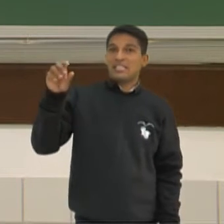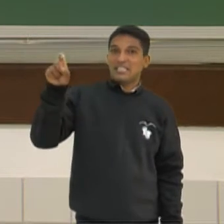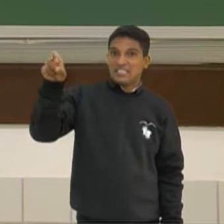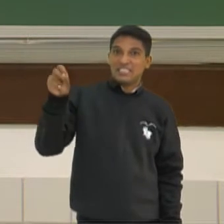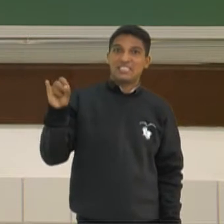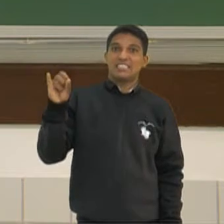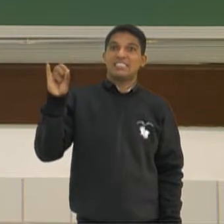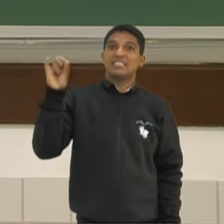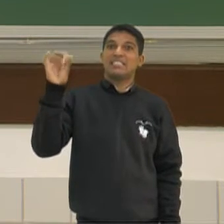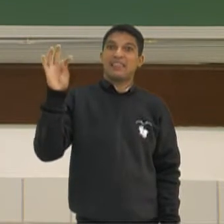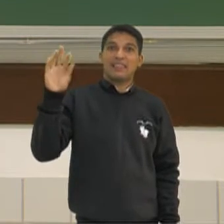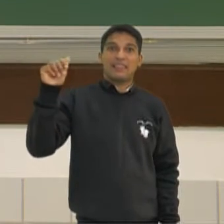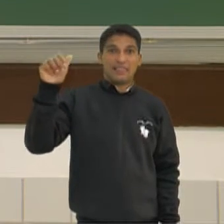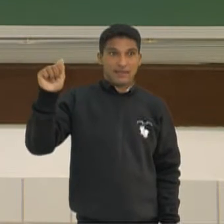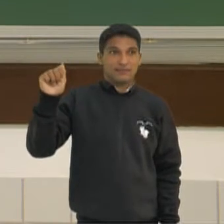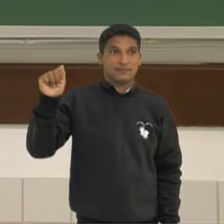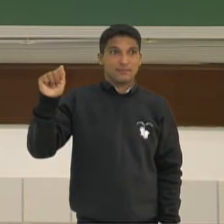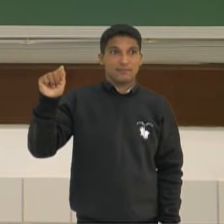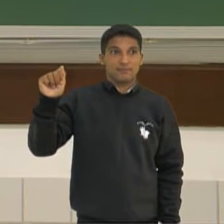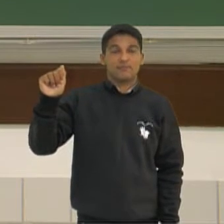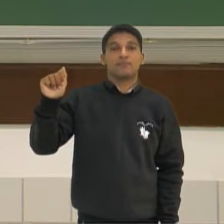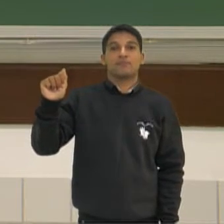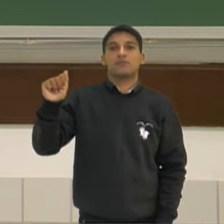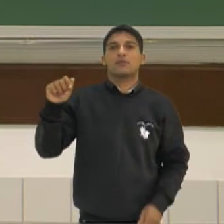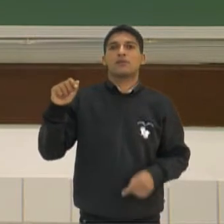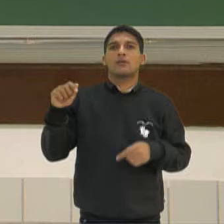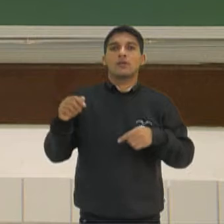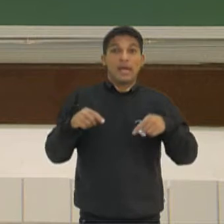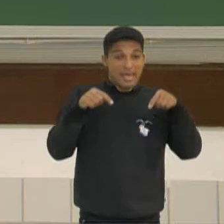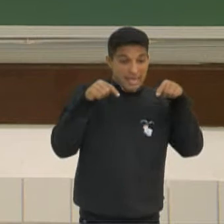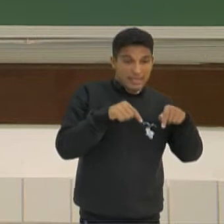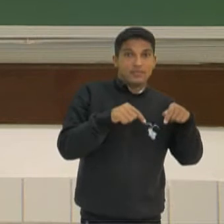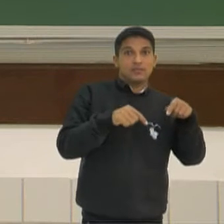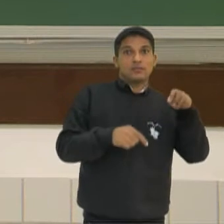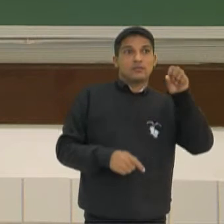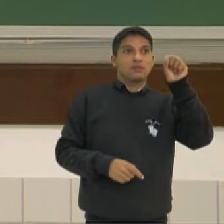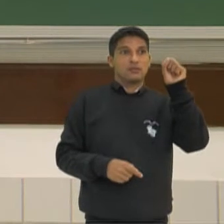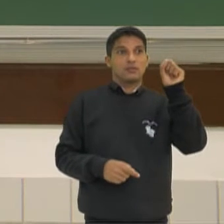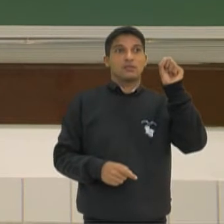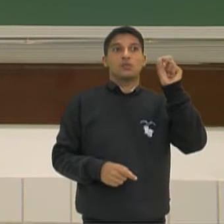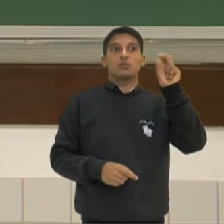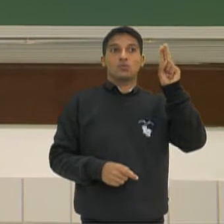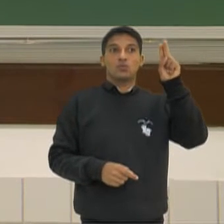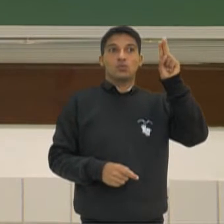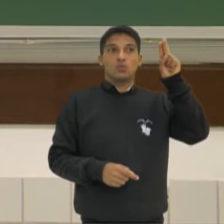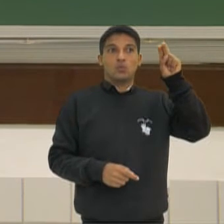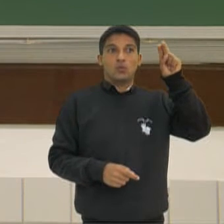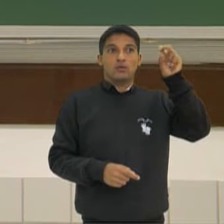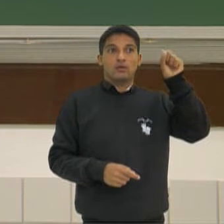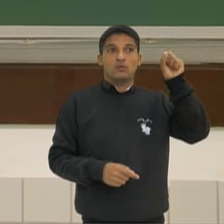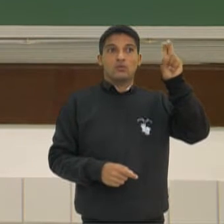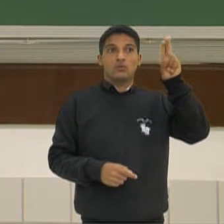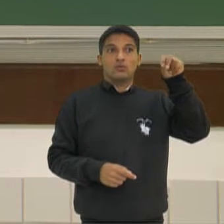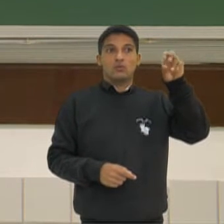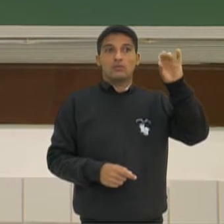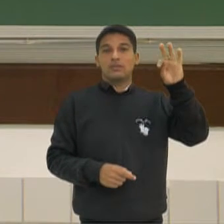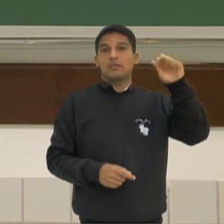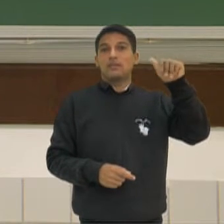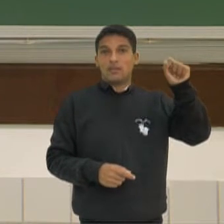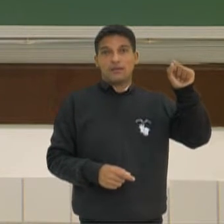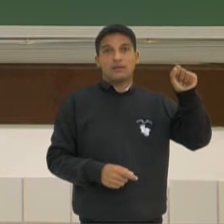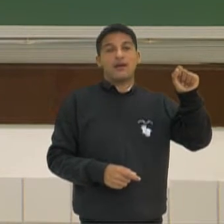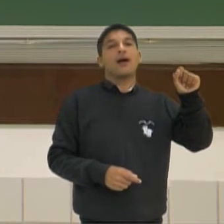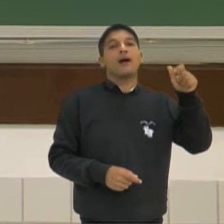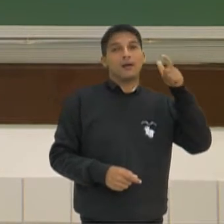mais capacitado, quem fosse mais capacitado para assumir o poder, do Islã. Eles vão